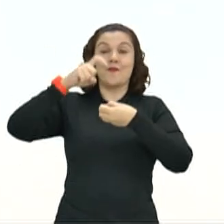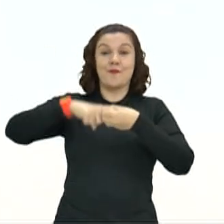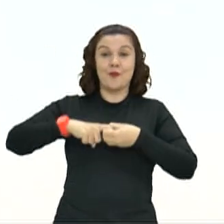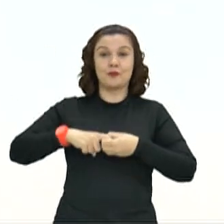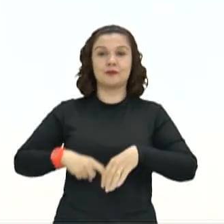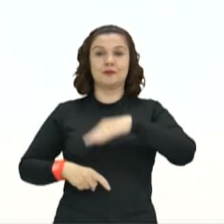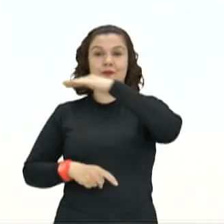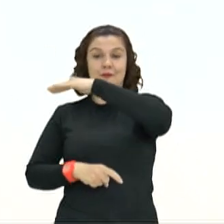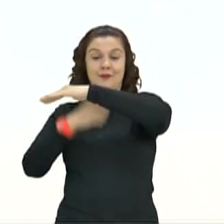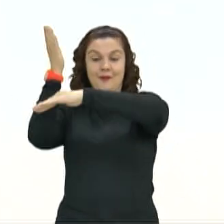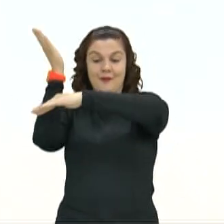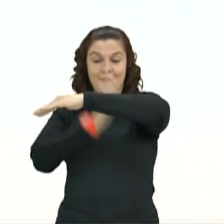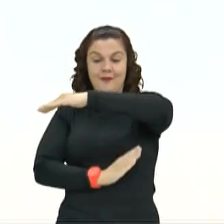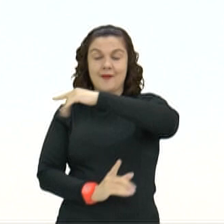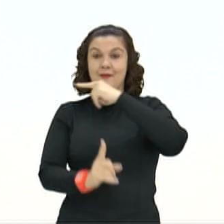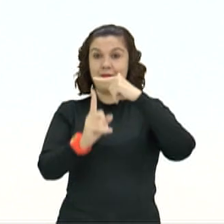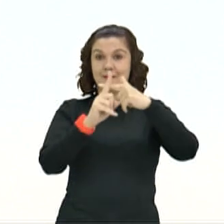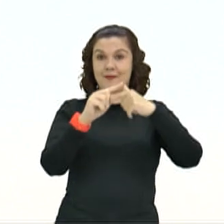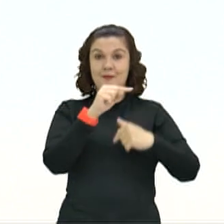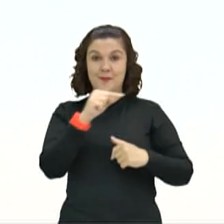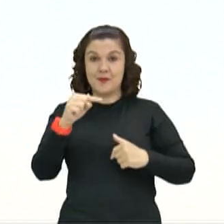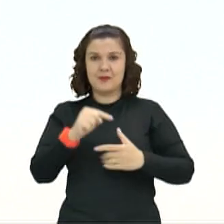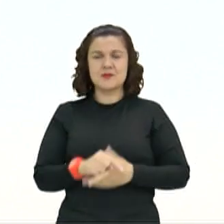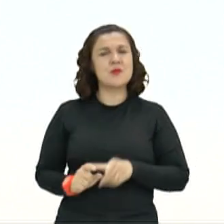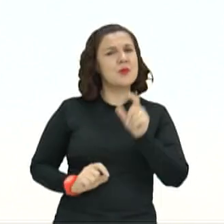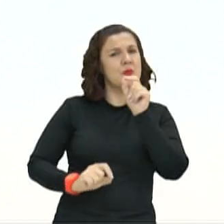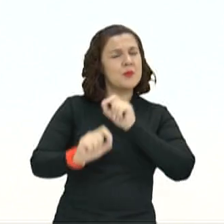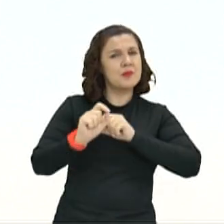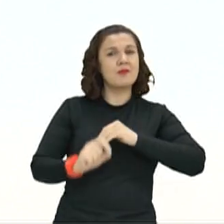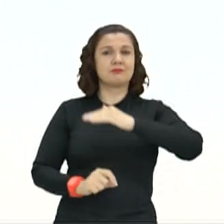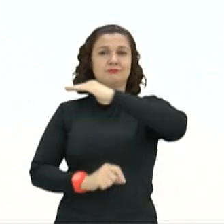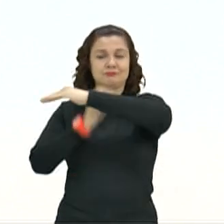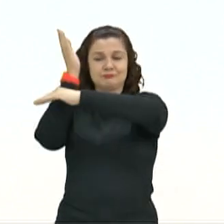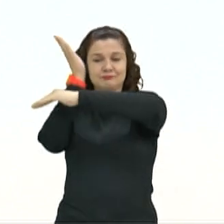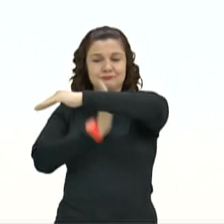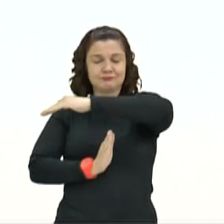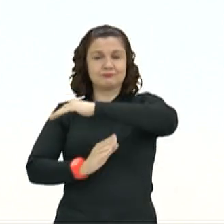de inequações. Inequações.